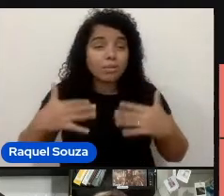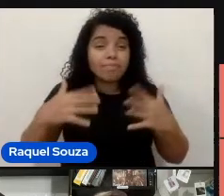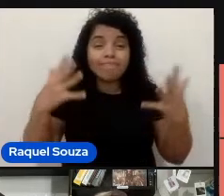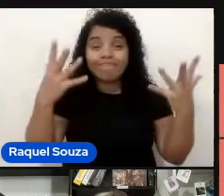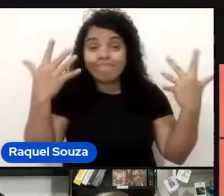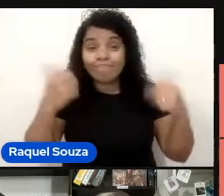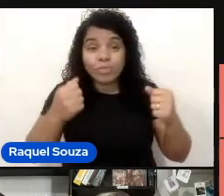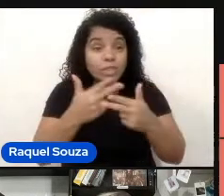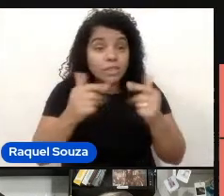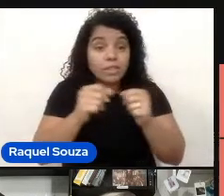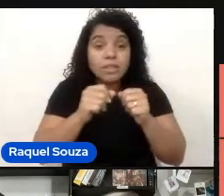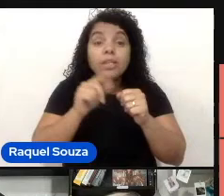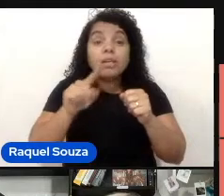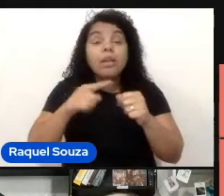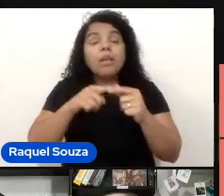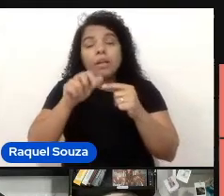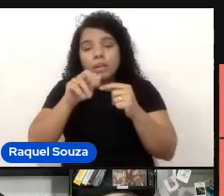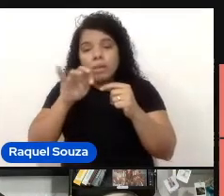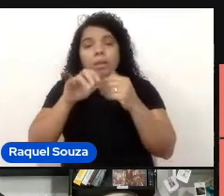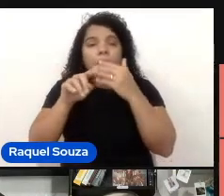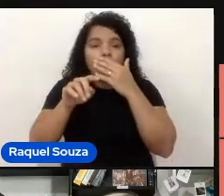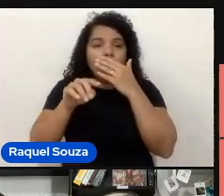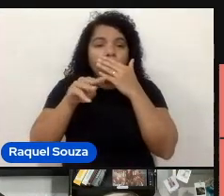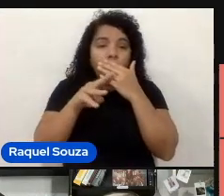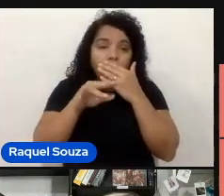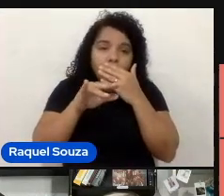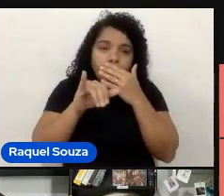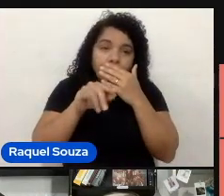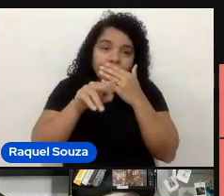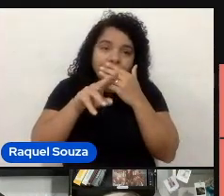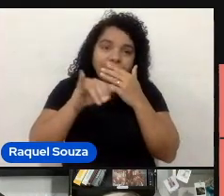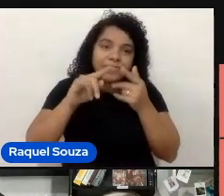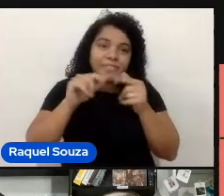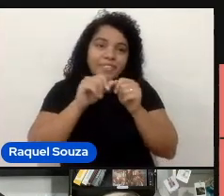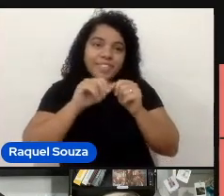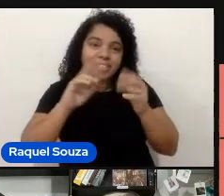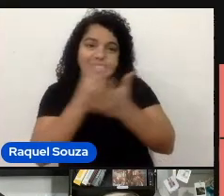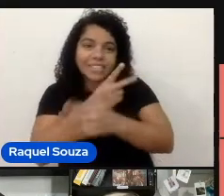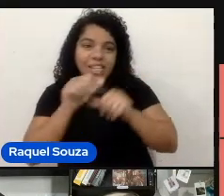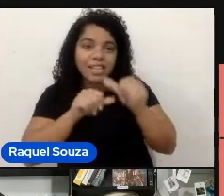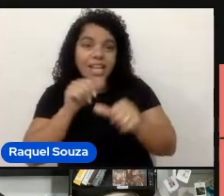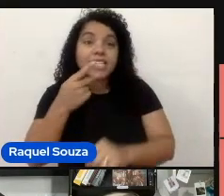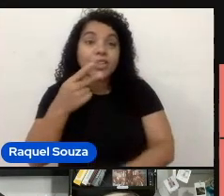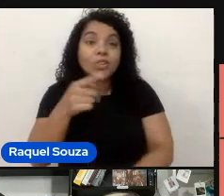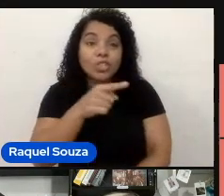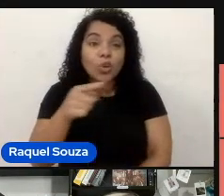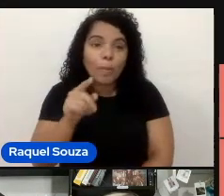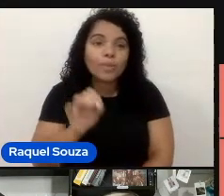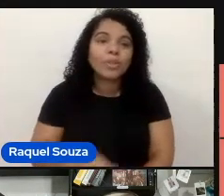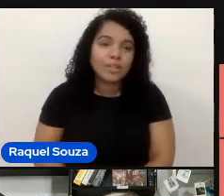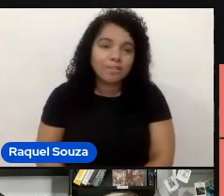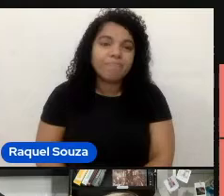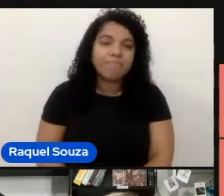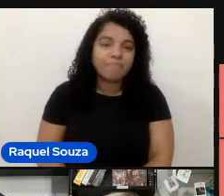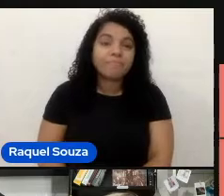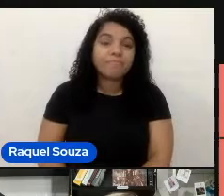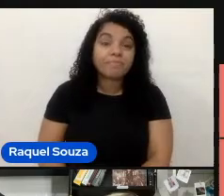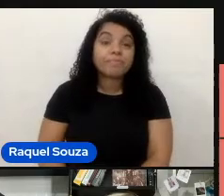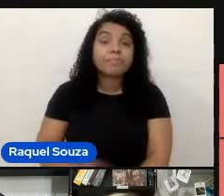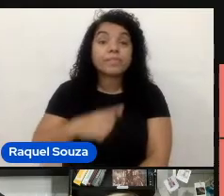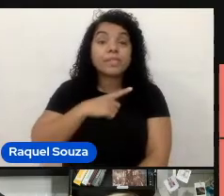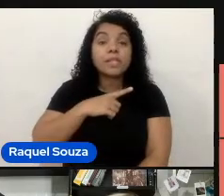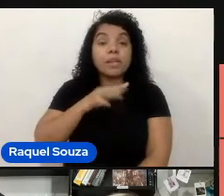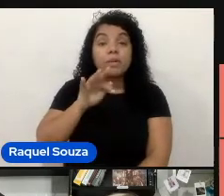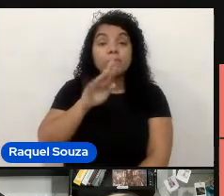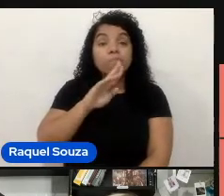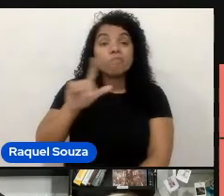comigo, faz a automação do mini, se passar por todos aqueles critérios que nós comentamos aqui. E tenha um full, porque